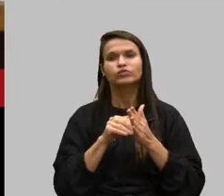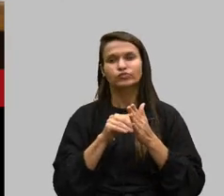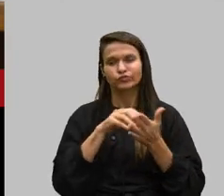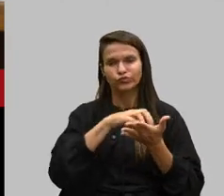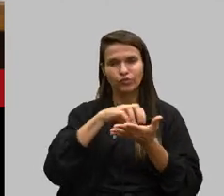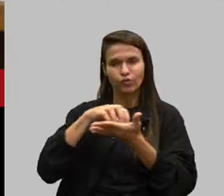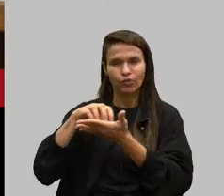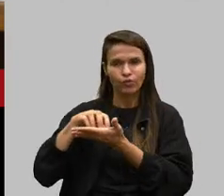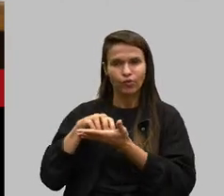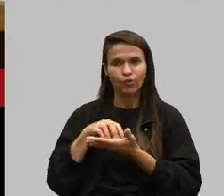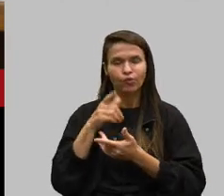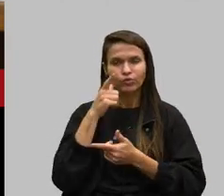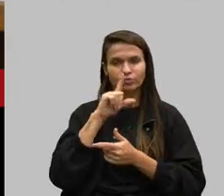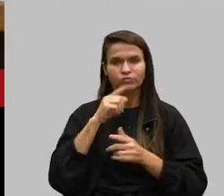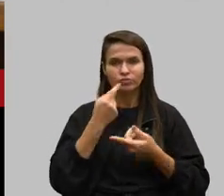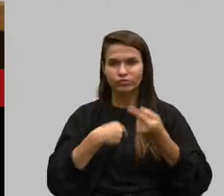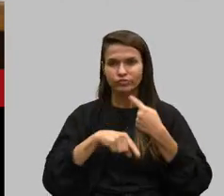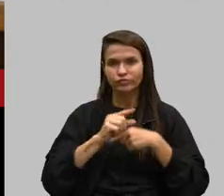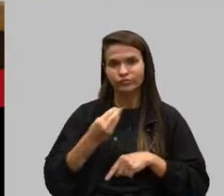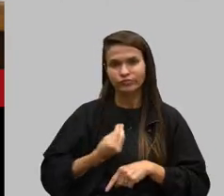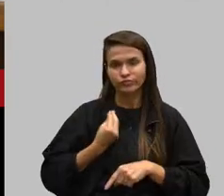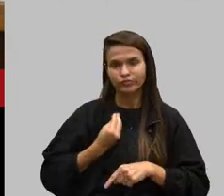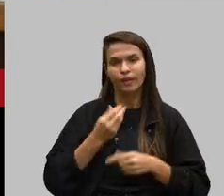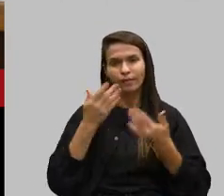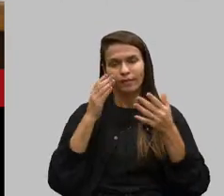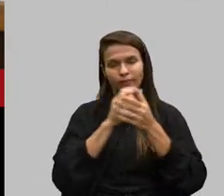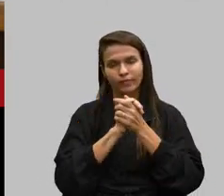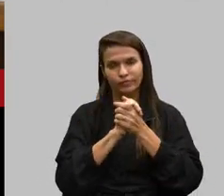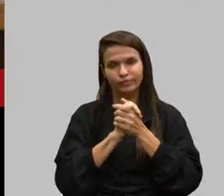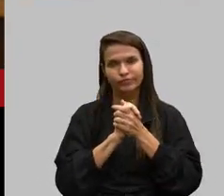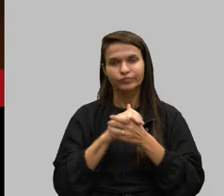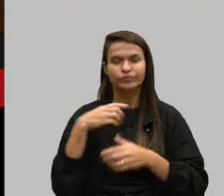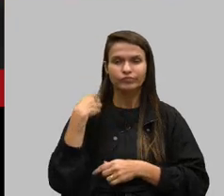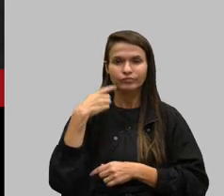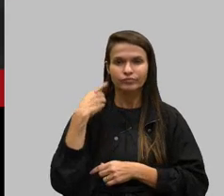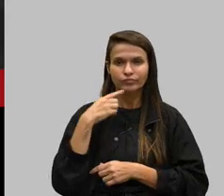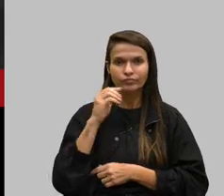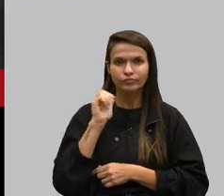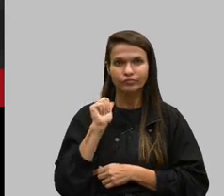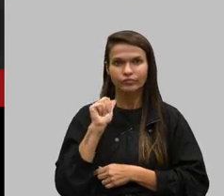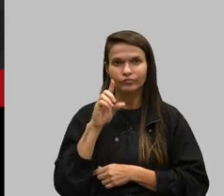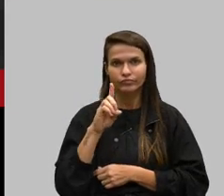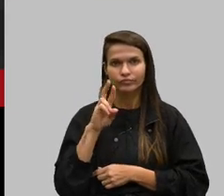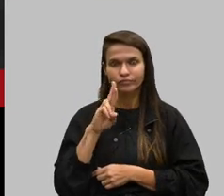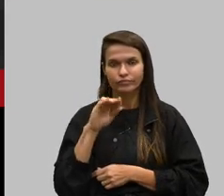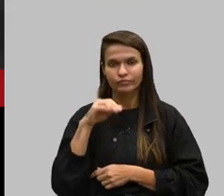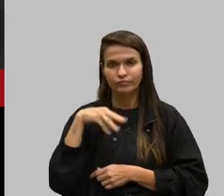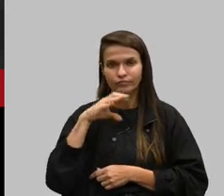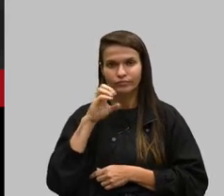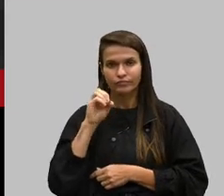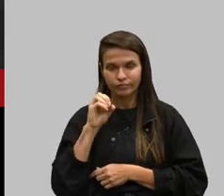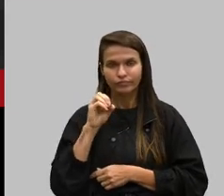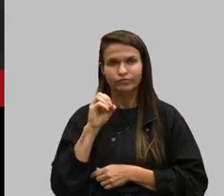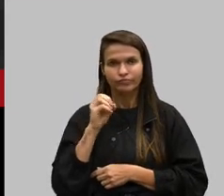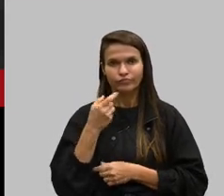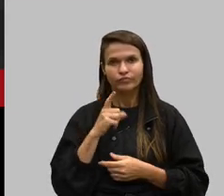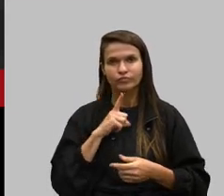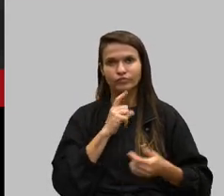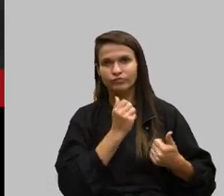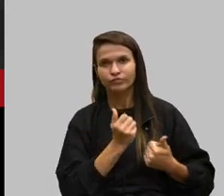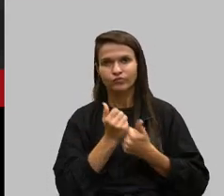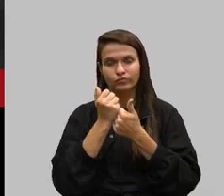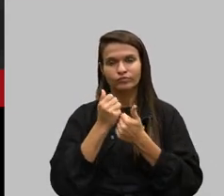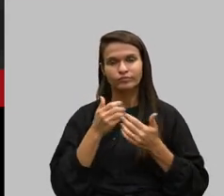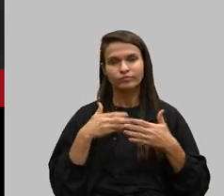transformar a vida das pessoas mais uma vez parabéns pelo seu trabalho deputada Adriana Alvarenga Conte com este que vos fala tenho alegria de poder